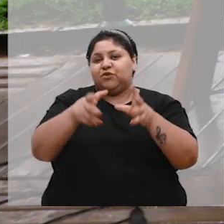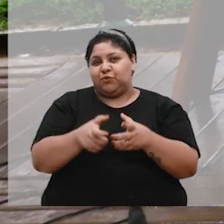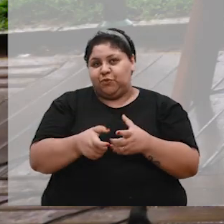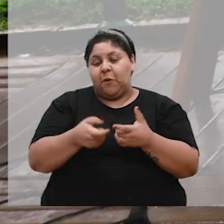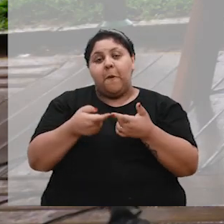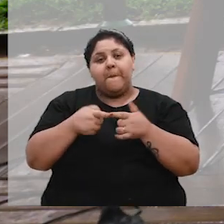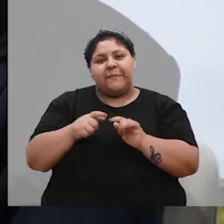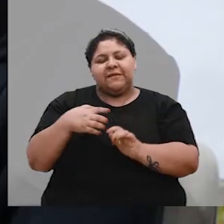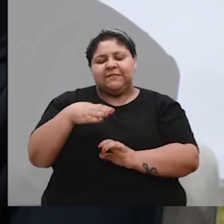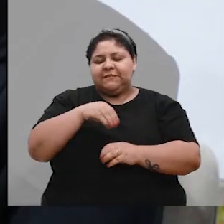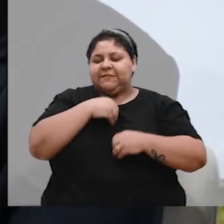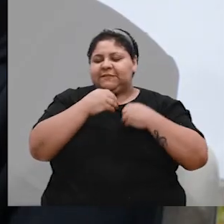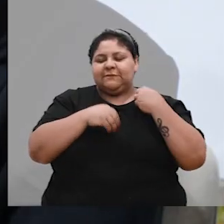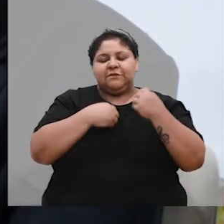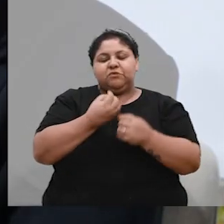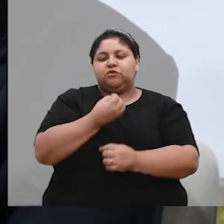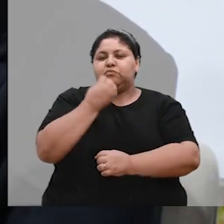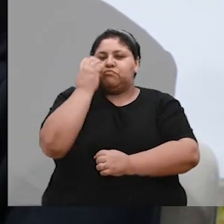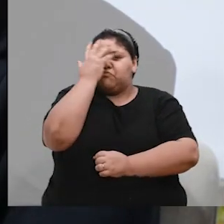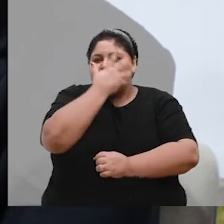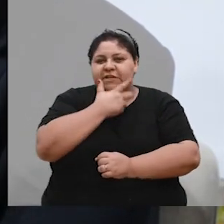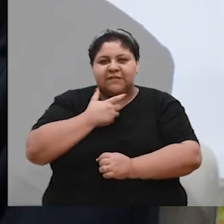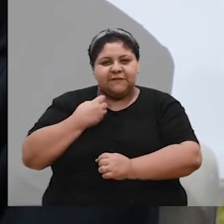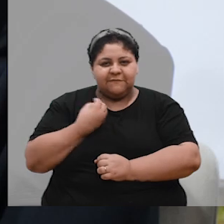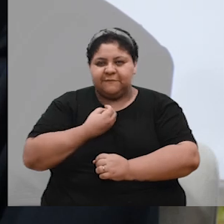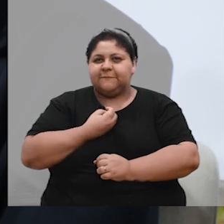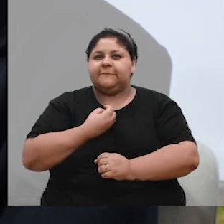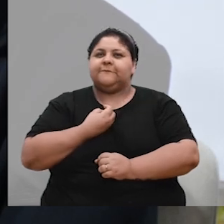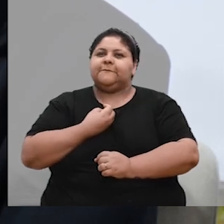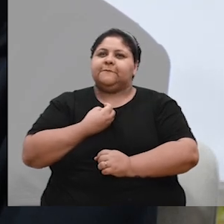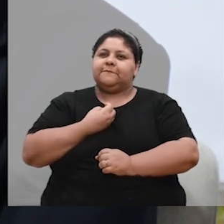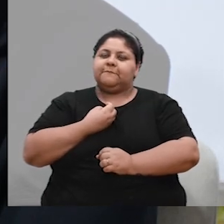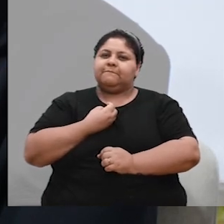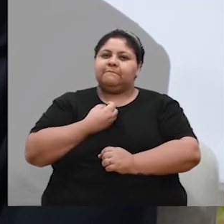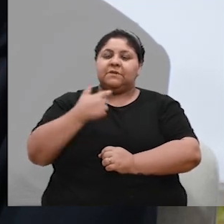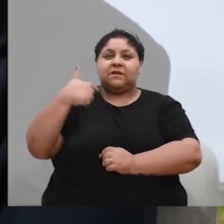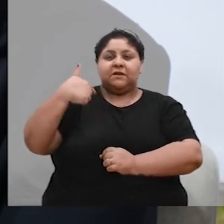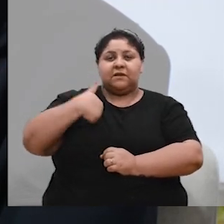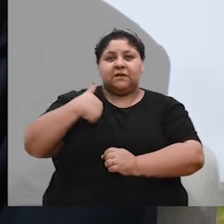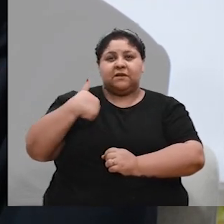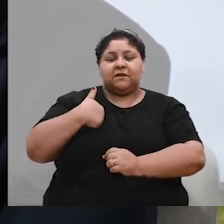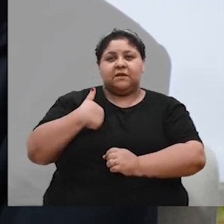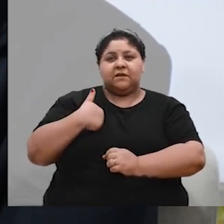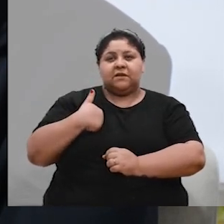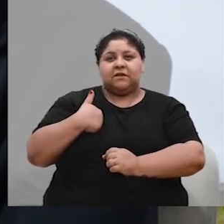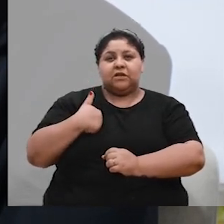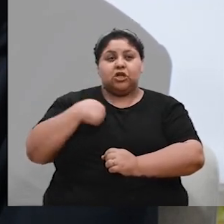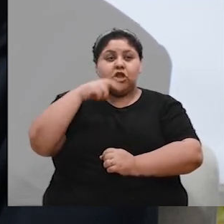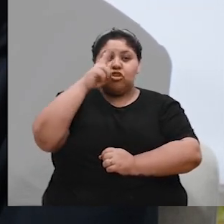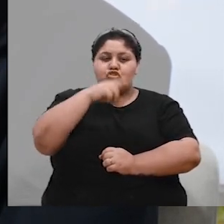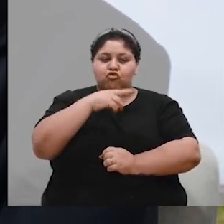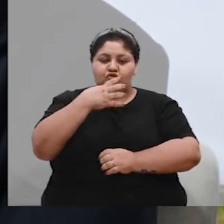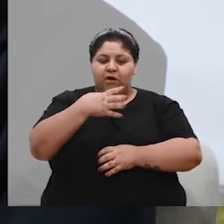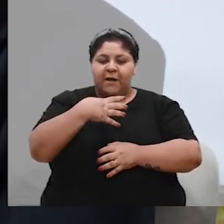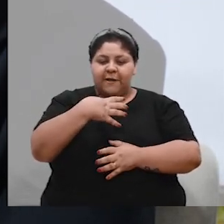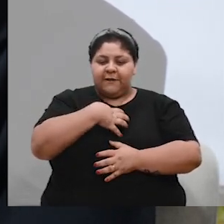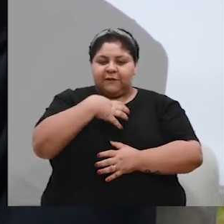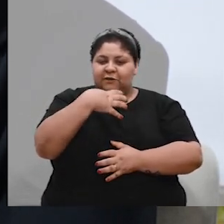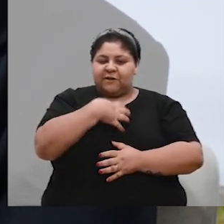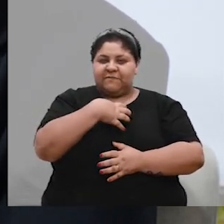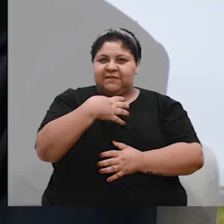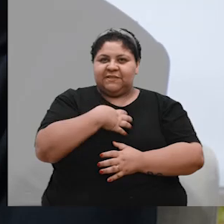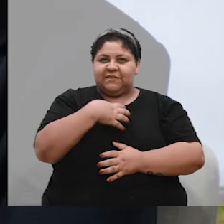Mas assim, é um sentimento muito bonito. É um sentimento muito bonito. Eu nunca me senti